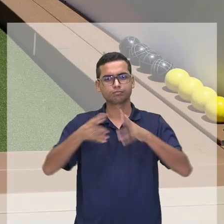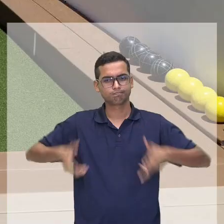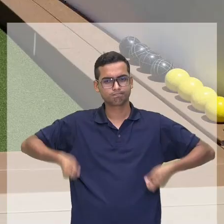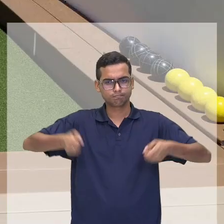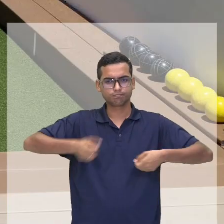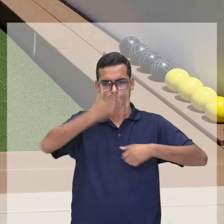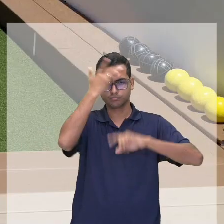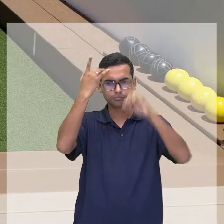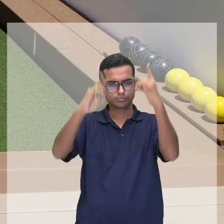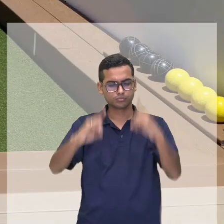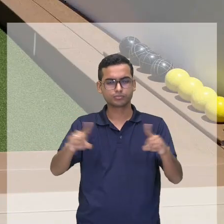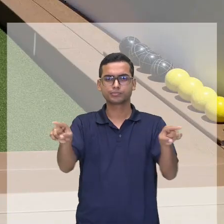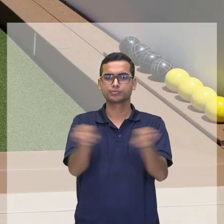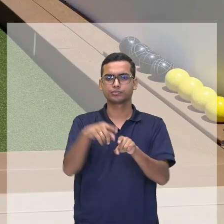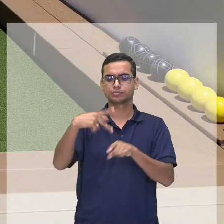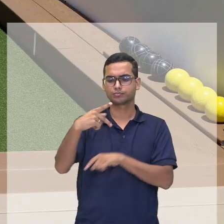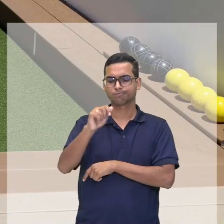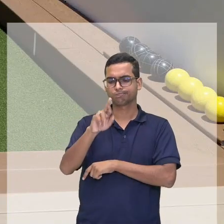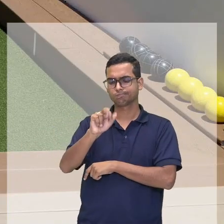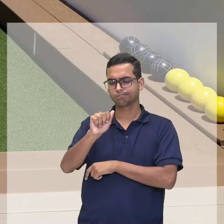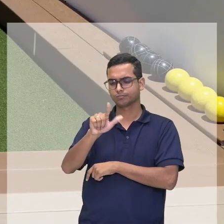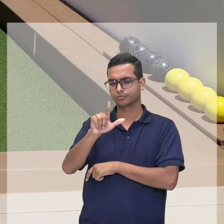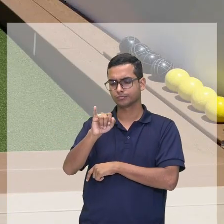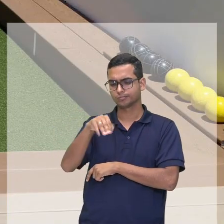agora aqui numa cancha